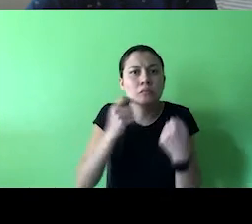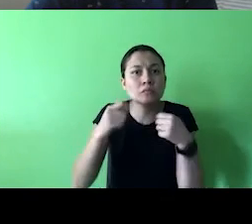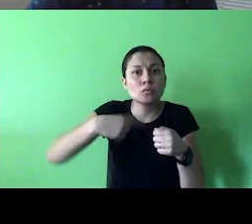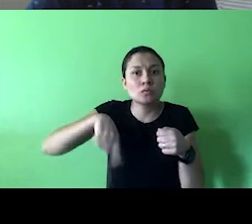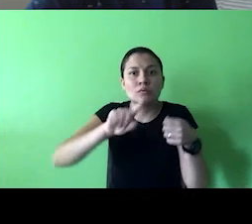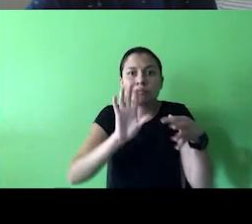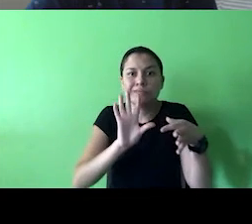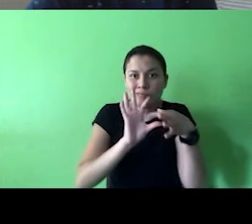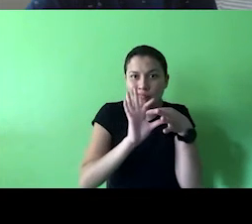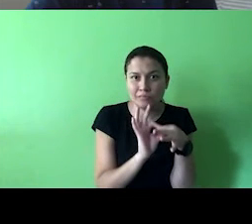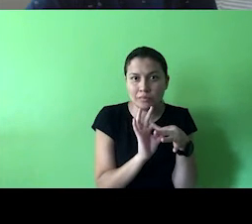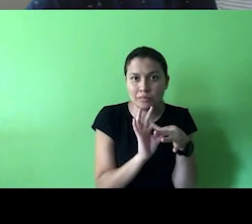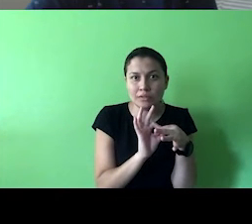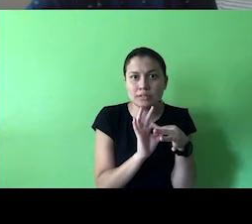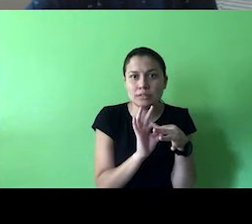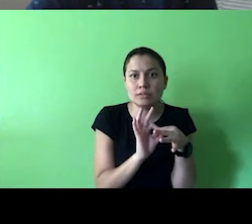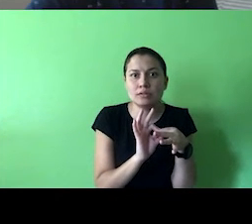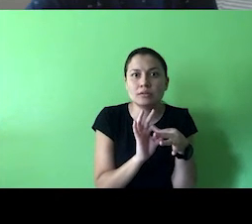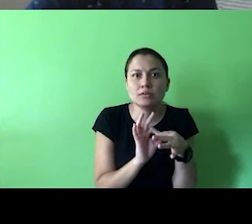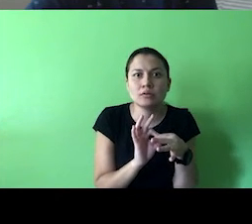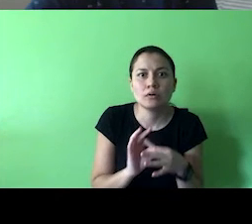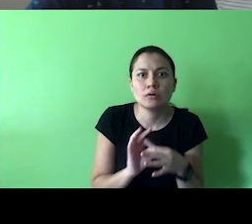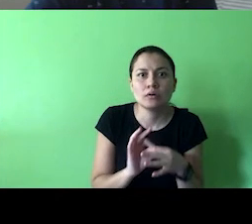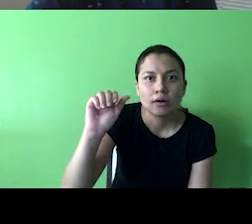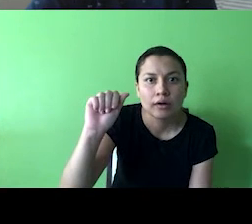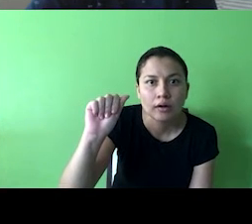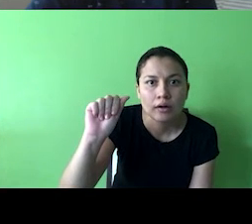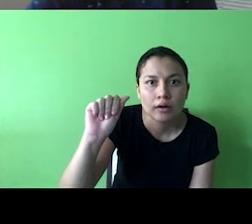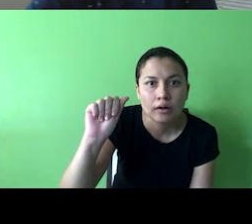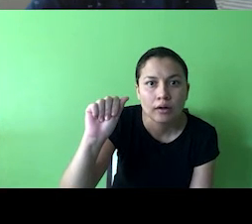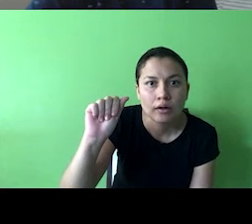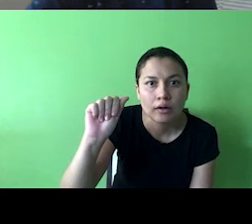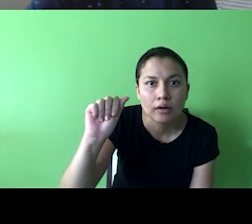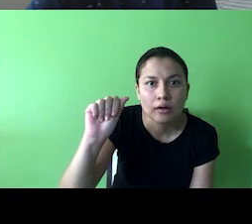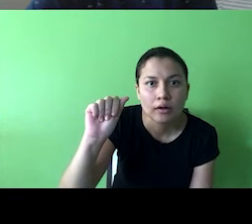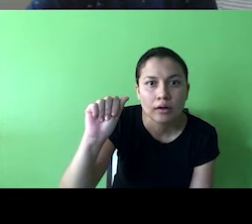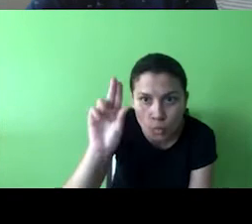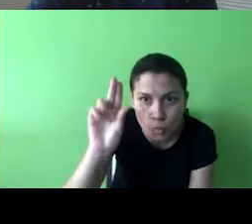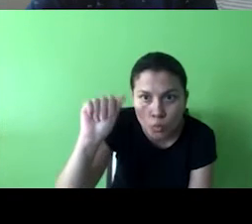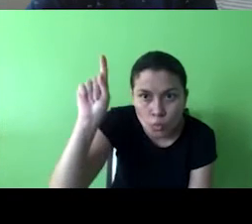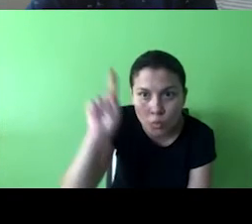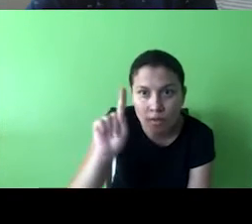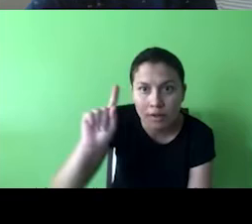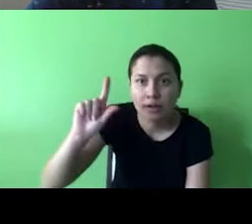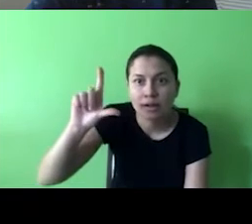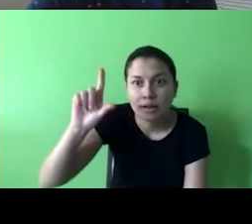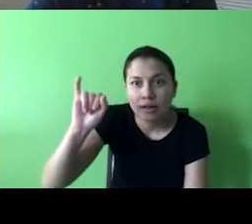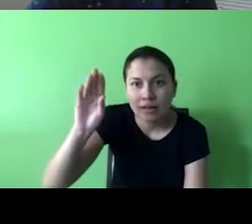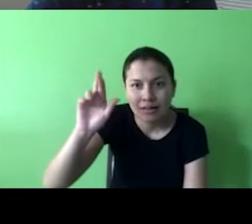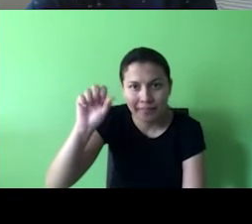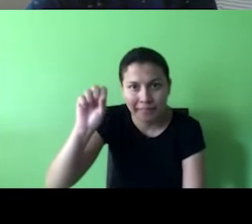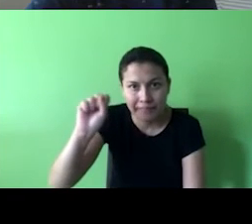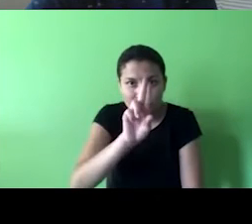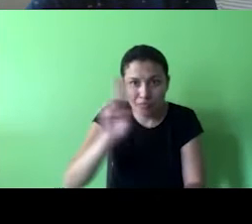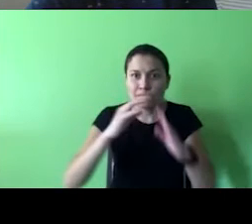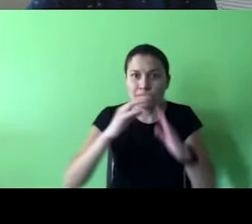parceria muito boa com a Avoa Libras, que é uma empresa aqui de Recife, de intérpretes, e que eles deram um workshop para a gente sobre como a